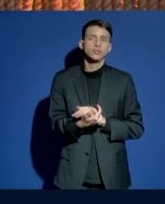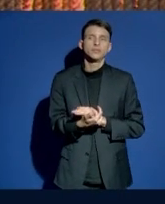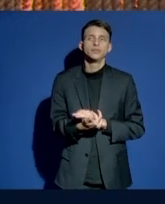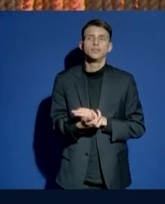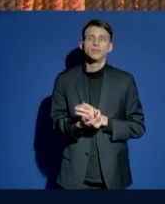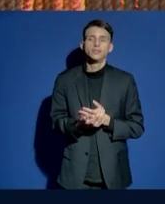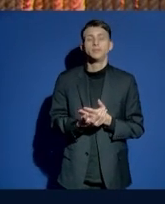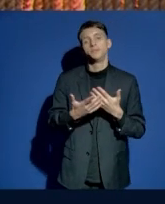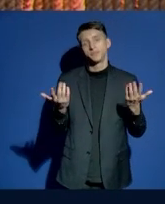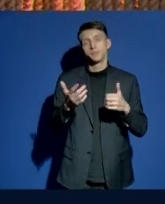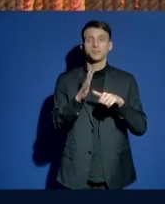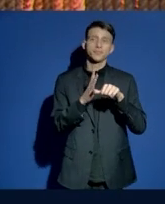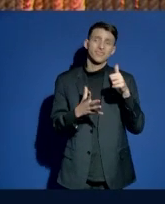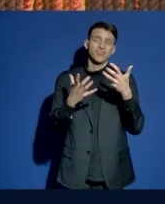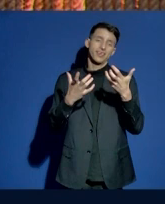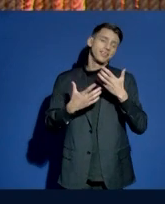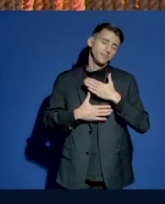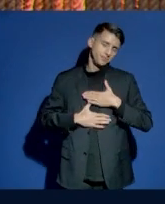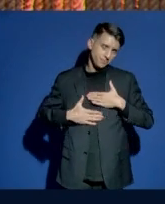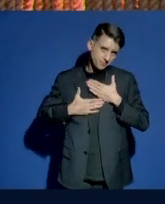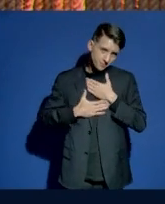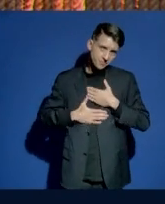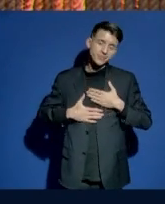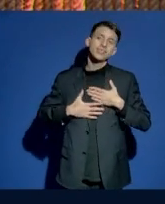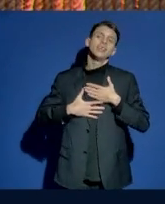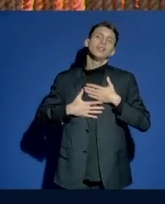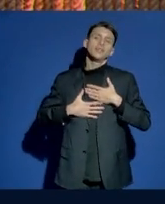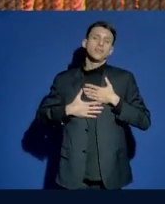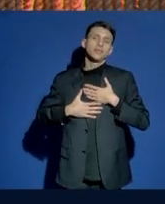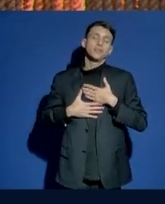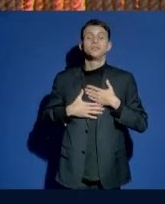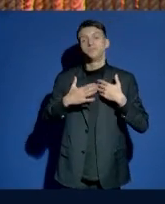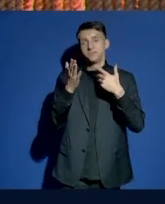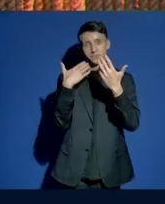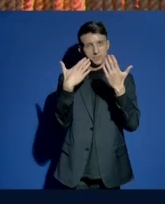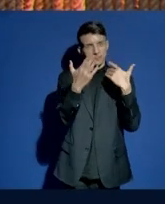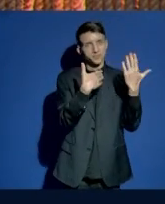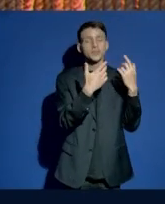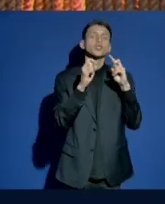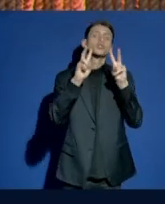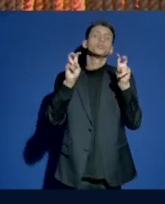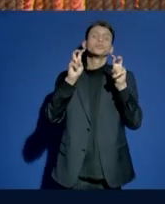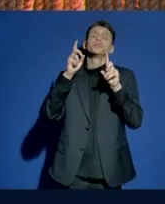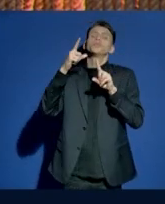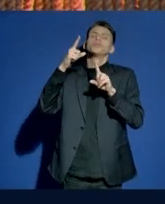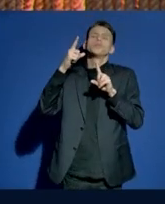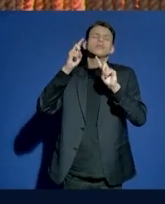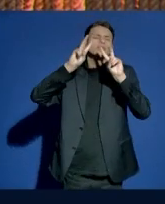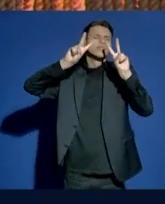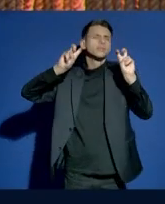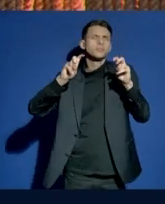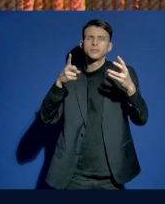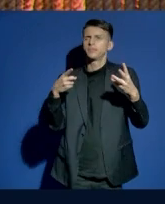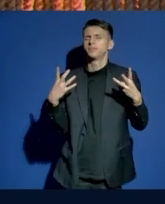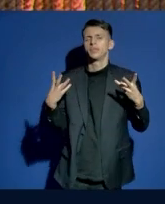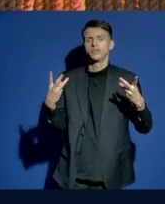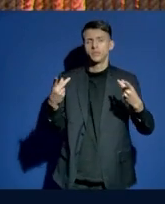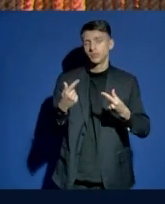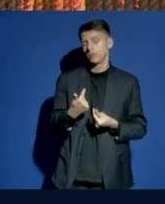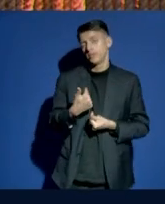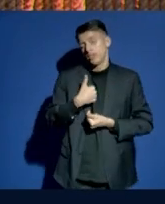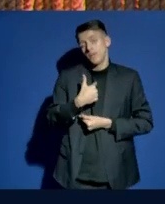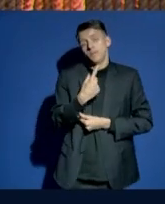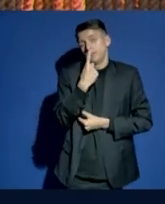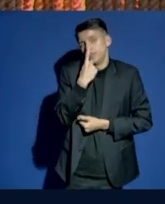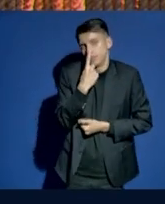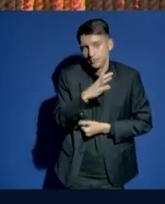Primeiramente, é uma satisfação e uma honra poder participar desse bate-papo sobre um tema tão oportuno, que particularmente eu gosto muito, que é